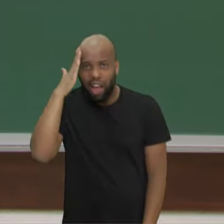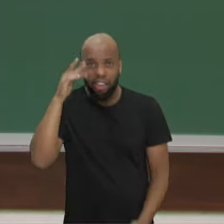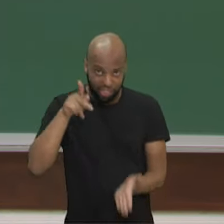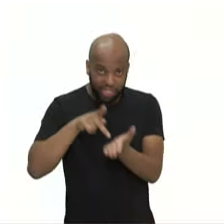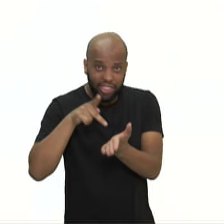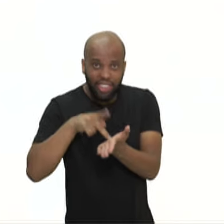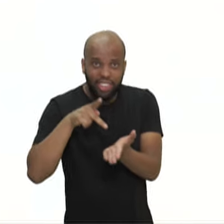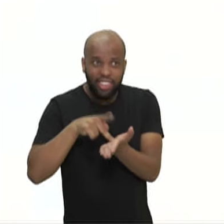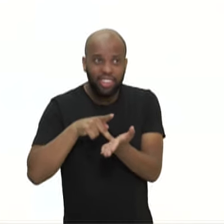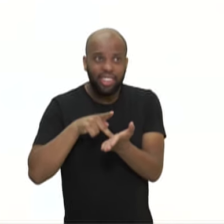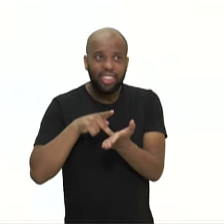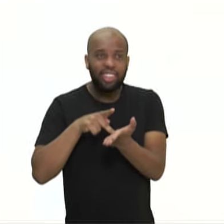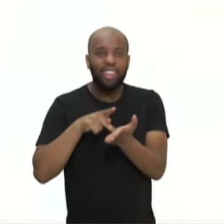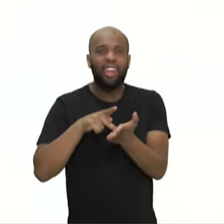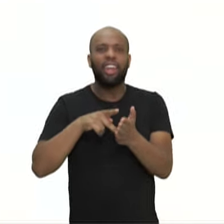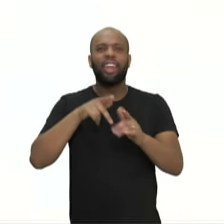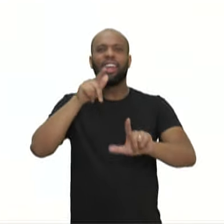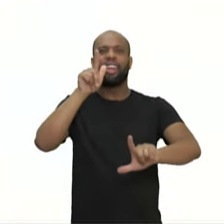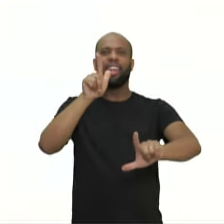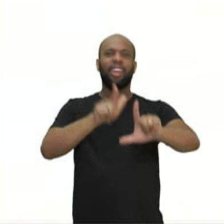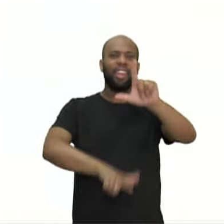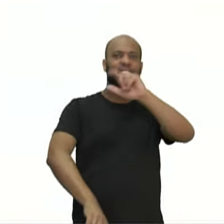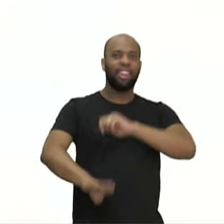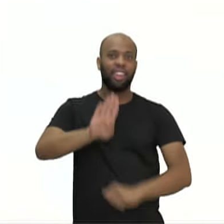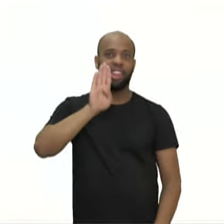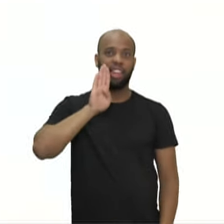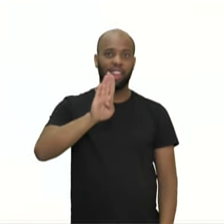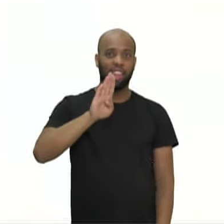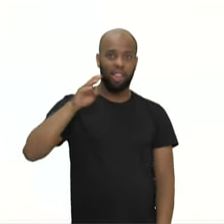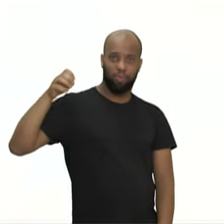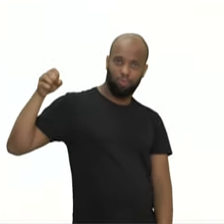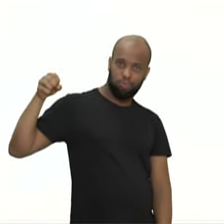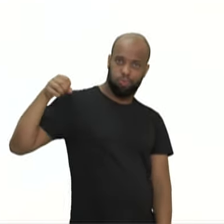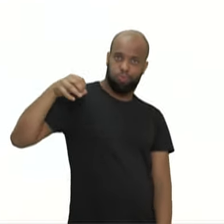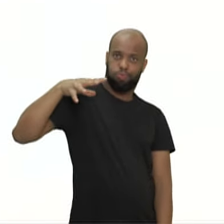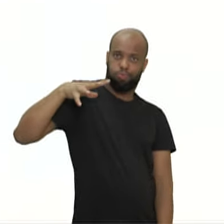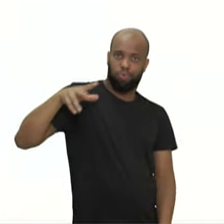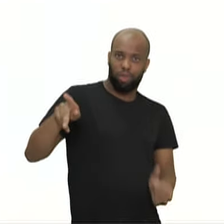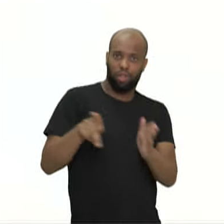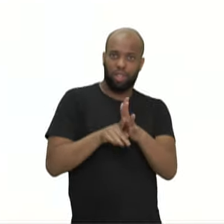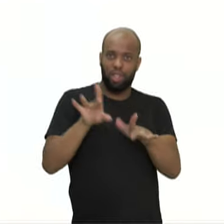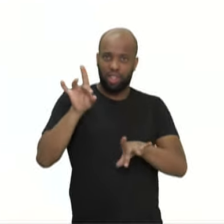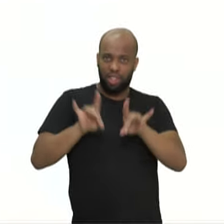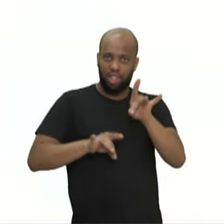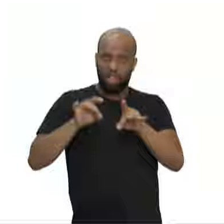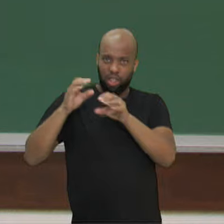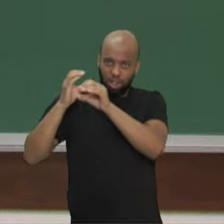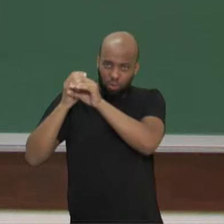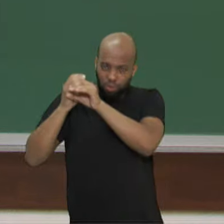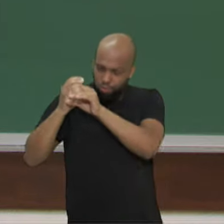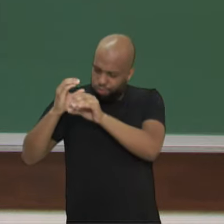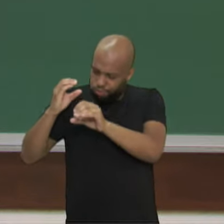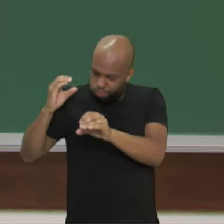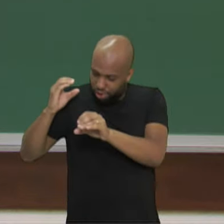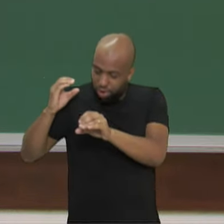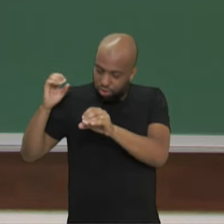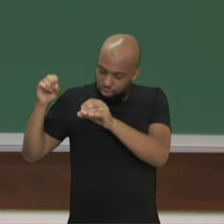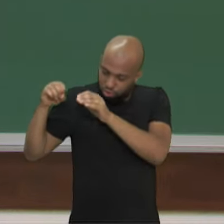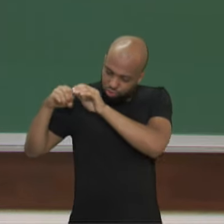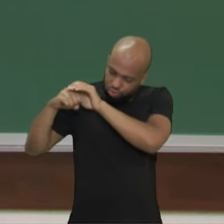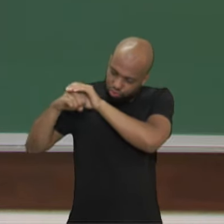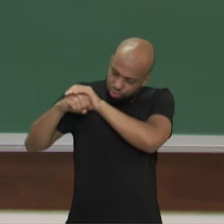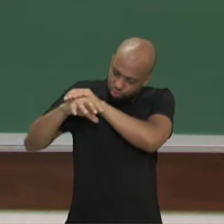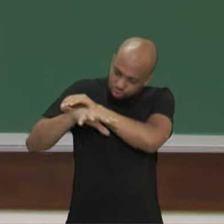mesmo? Letra B, iluminação teatral que faz um pequeno foco. Lembra?